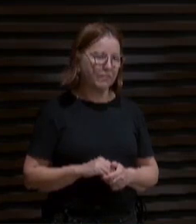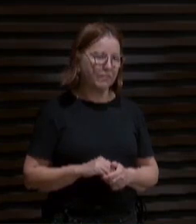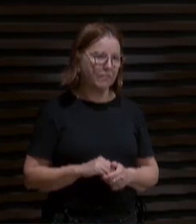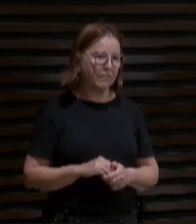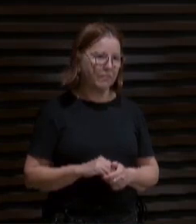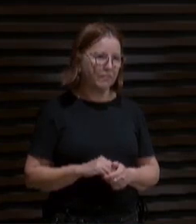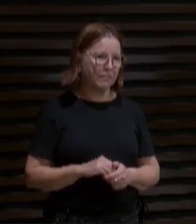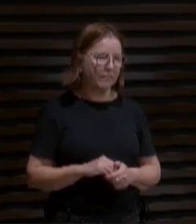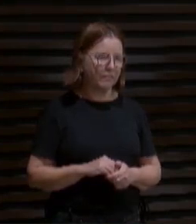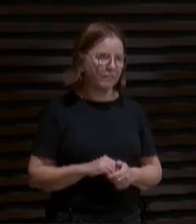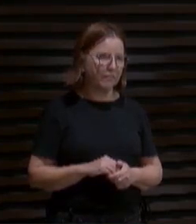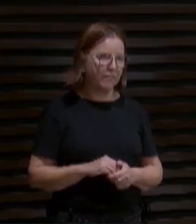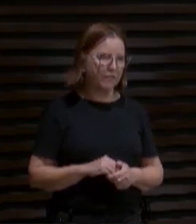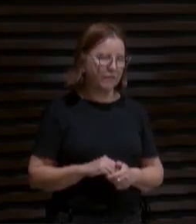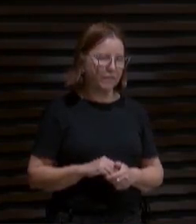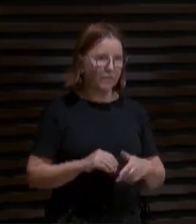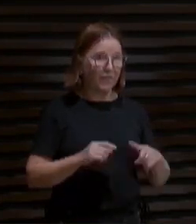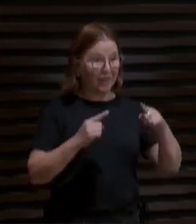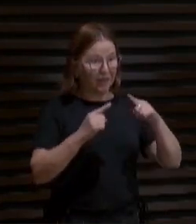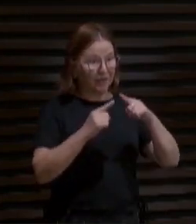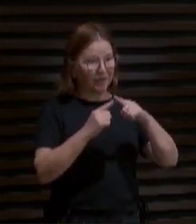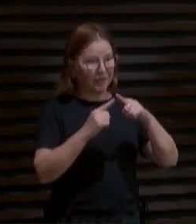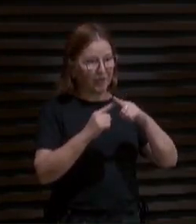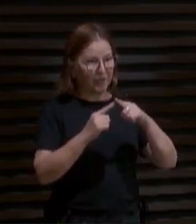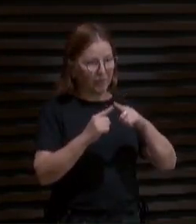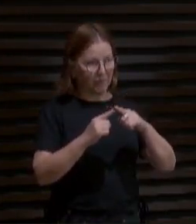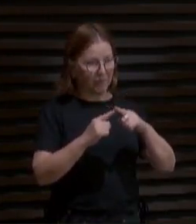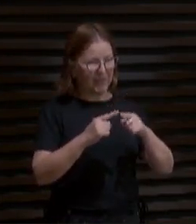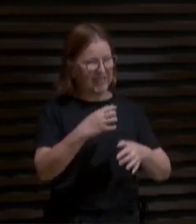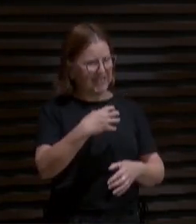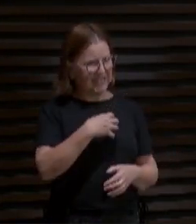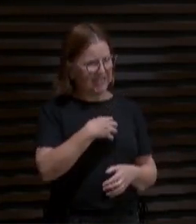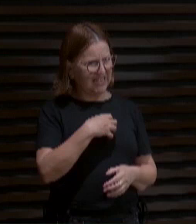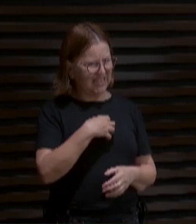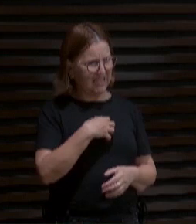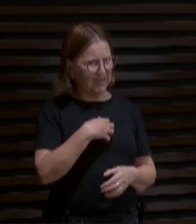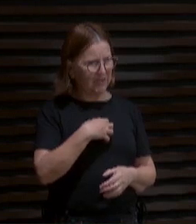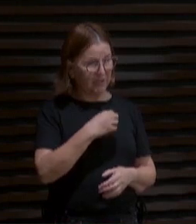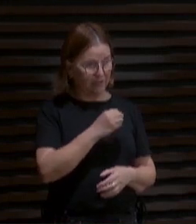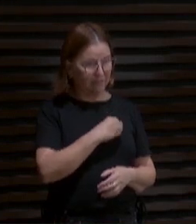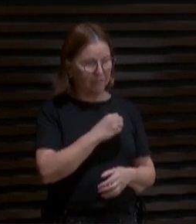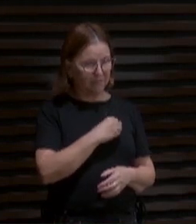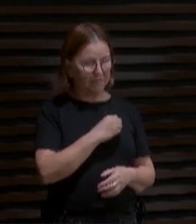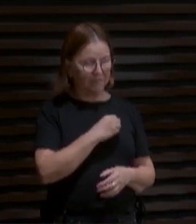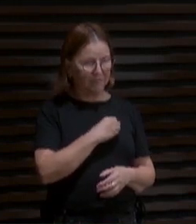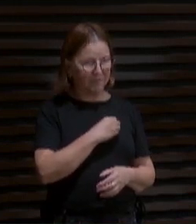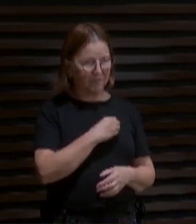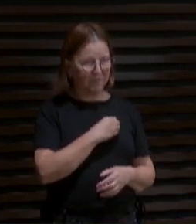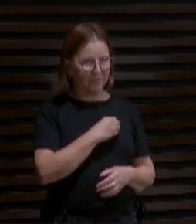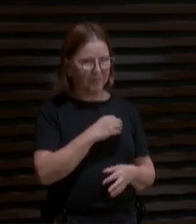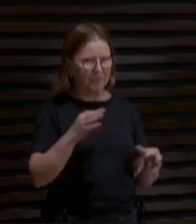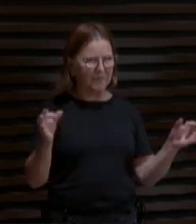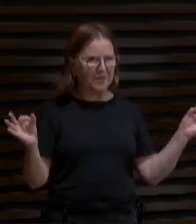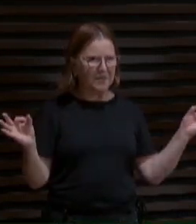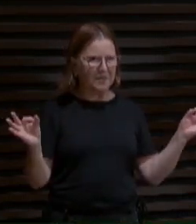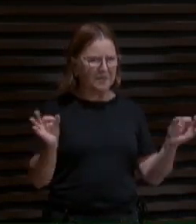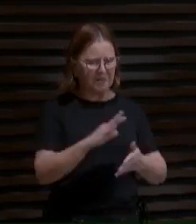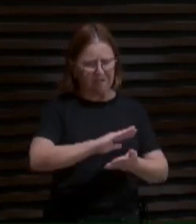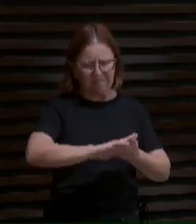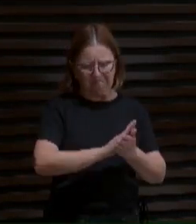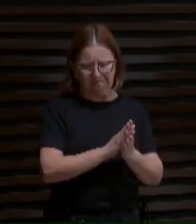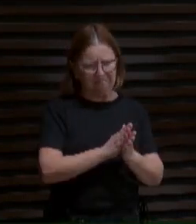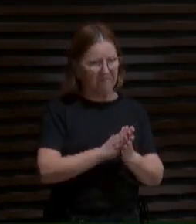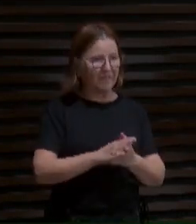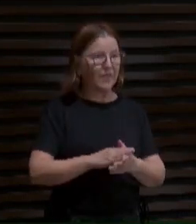Para a tipologia daquela natureza caída que foi totalmente corrompida, porque